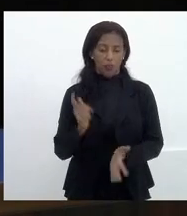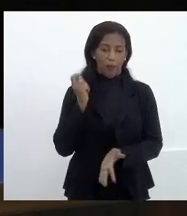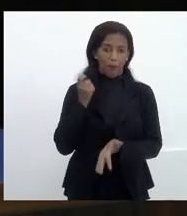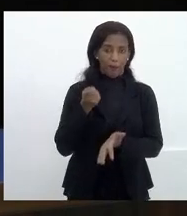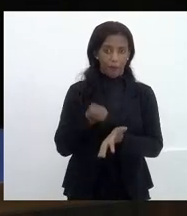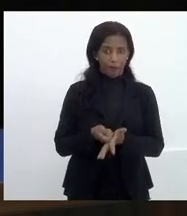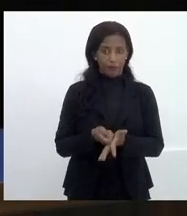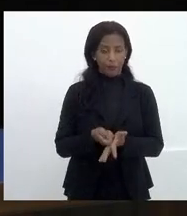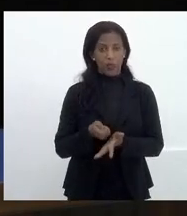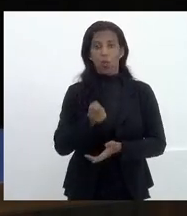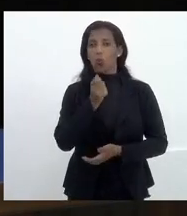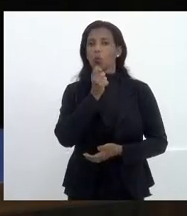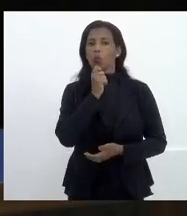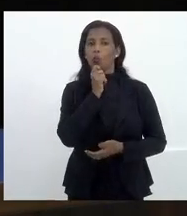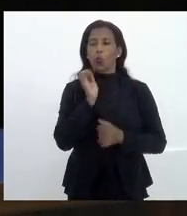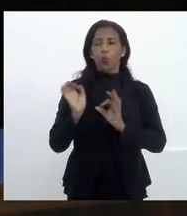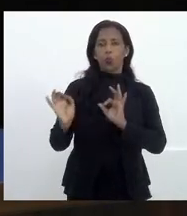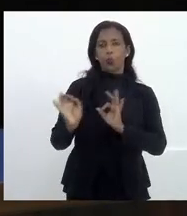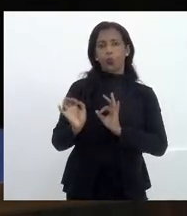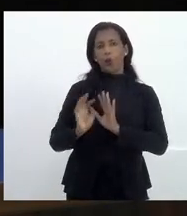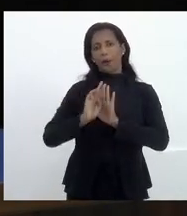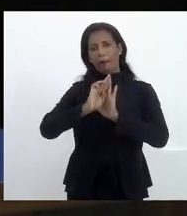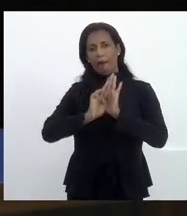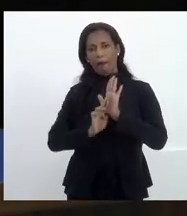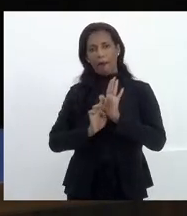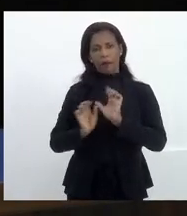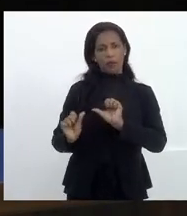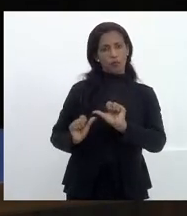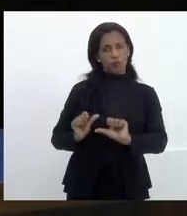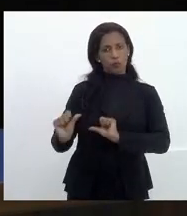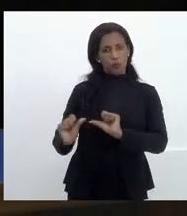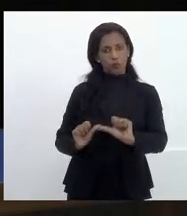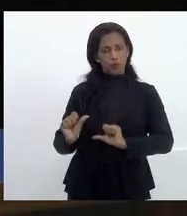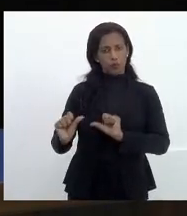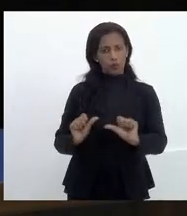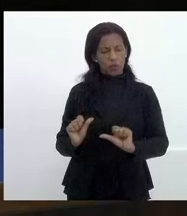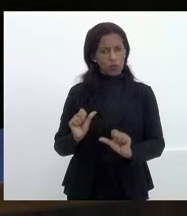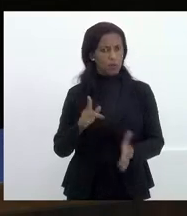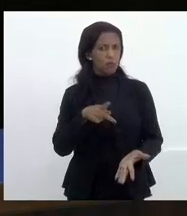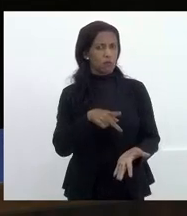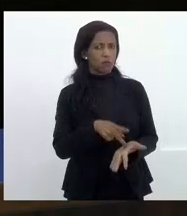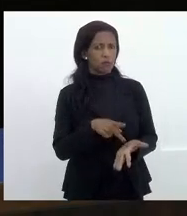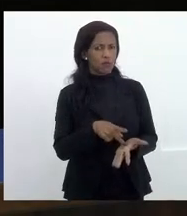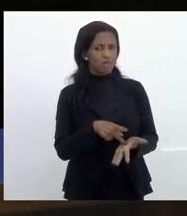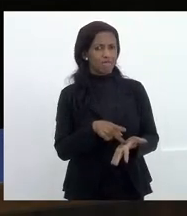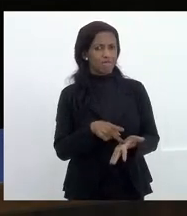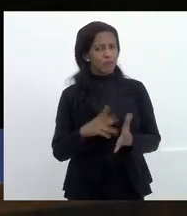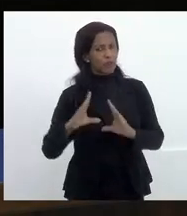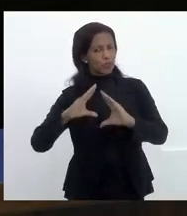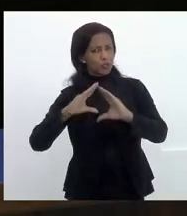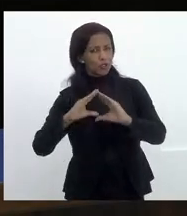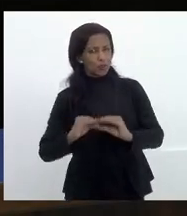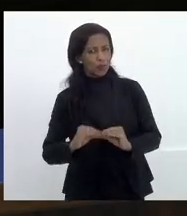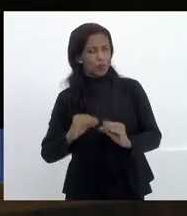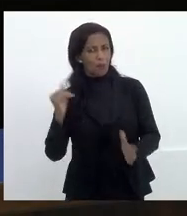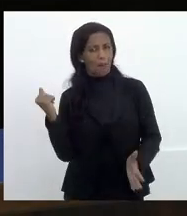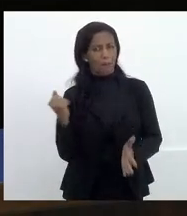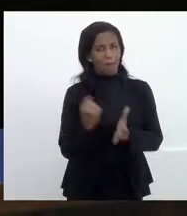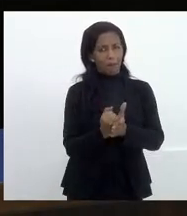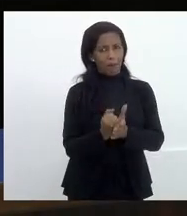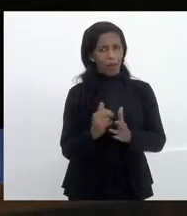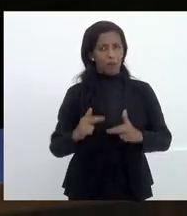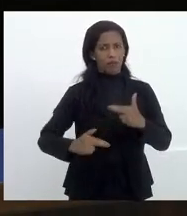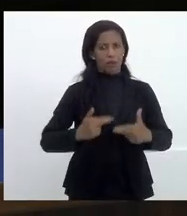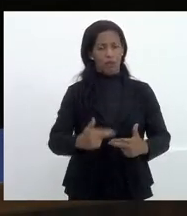penalizado e que não existam regras de transição que realmente amor te são o impacto